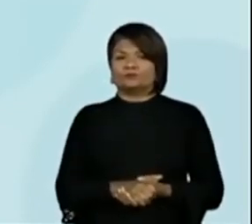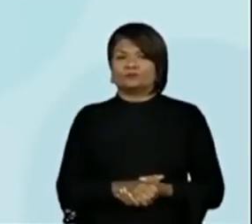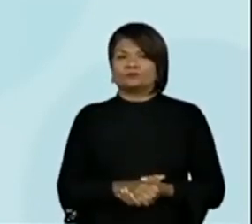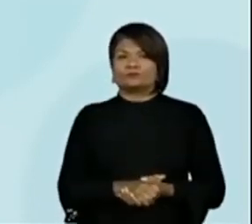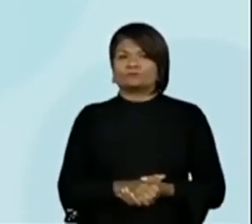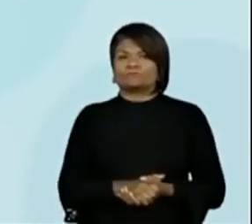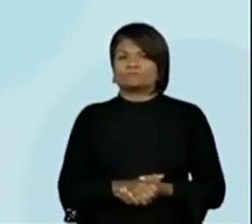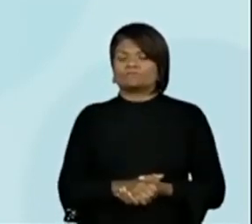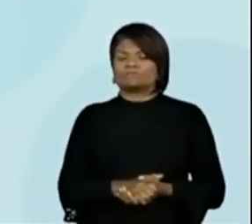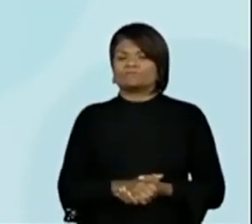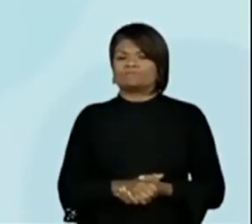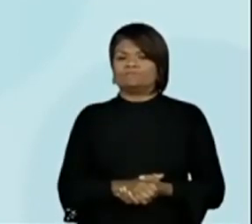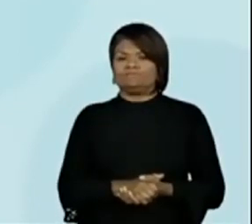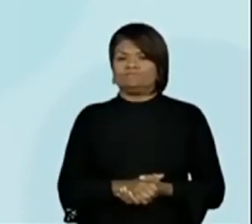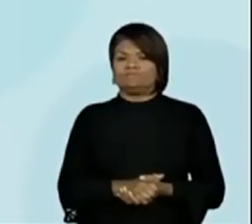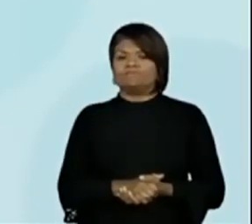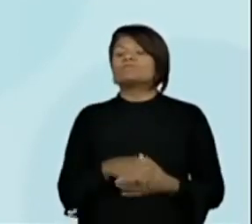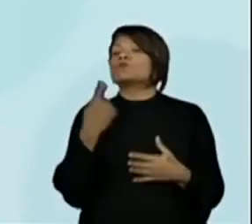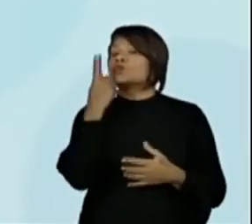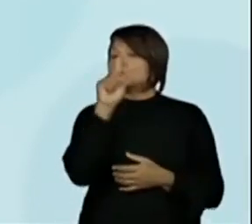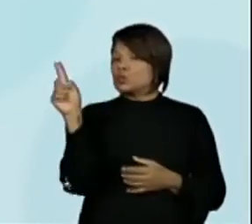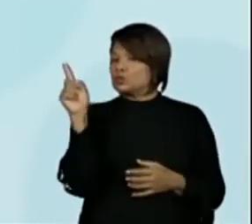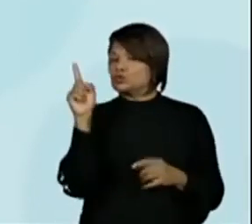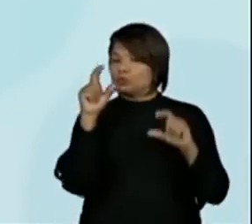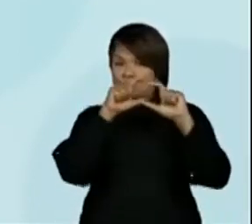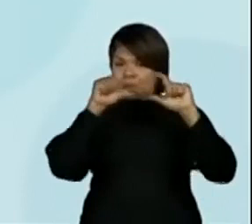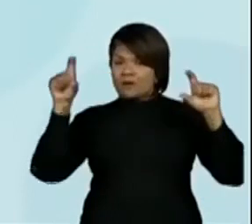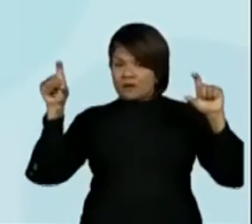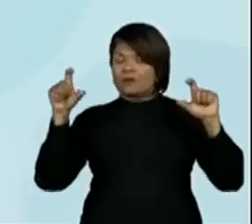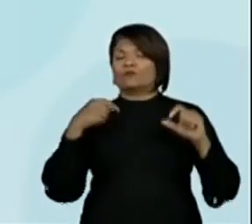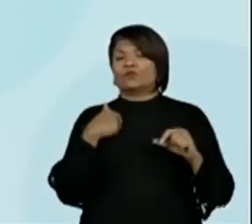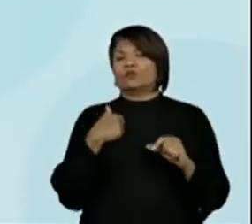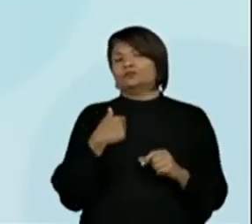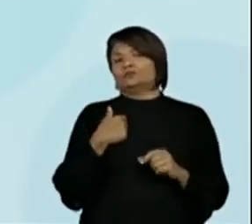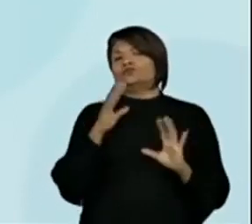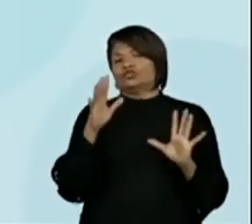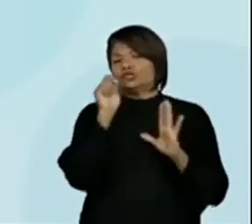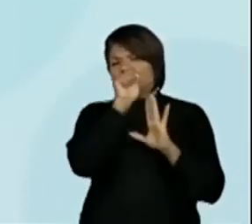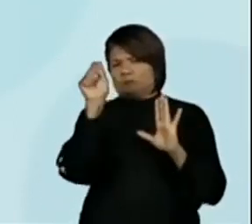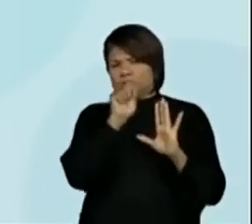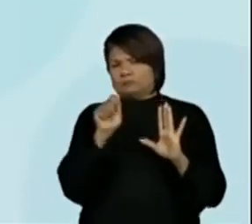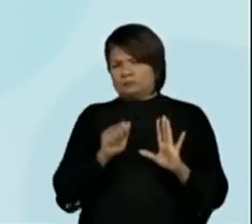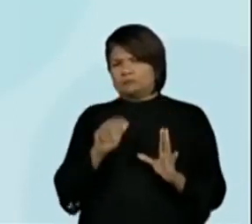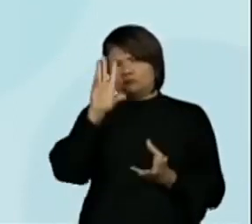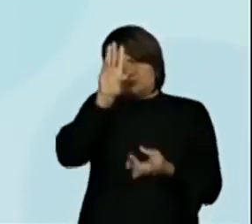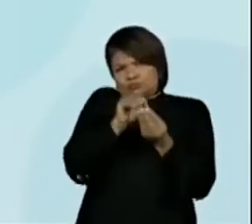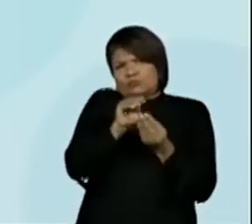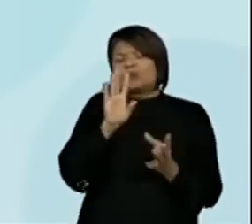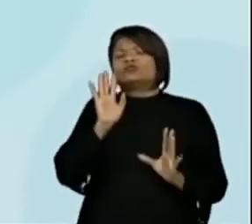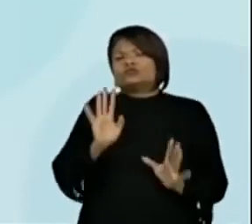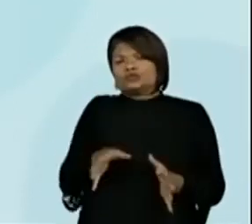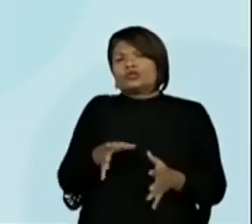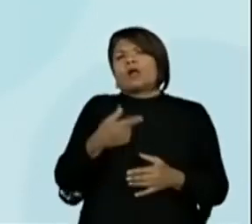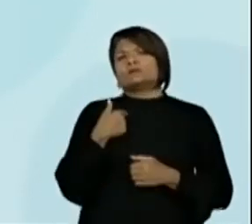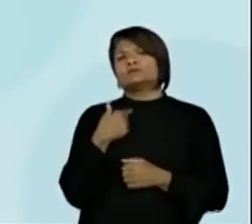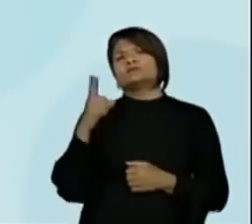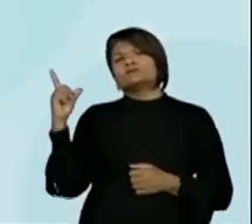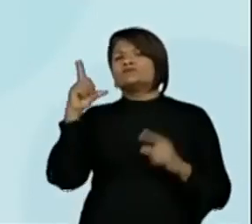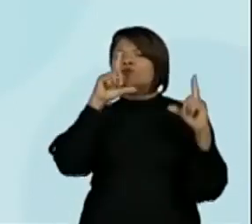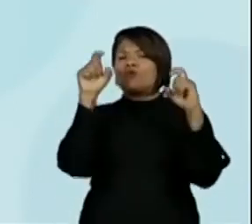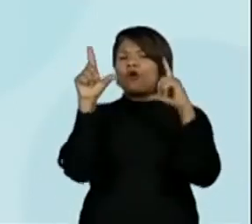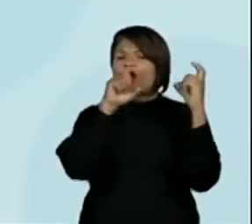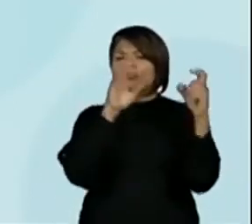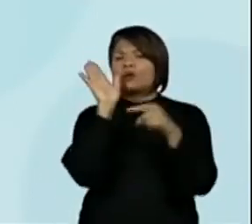ok? O último parágrafo eu agrupei, né, essa daqui com esse. Qual é o resumo? Sessão de fotos, apoio